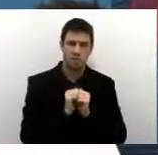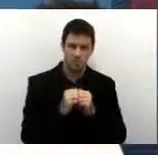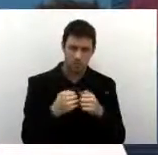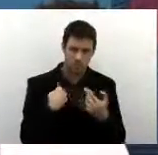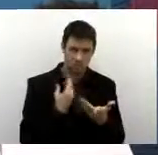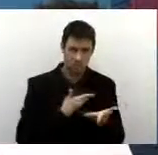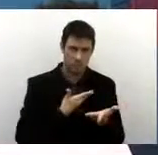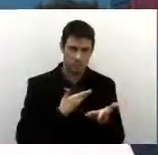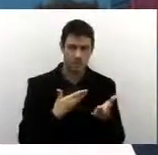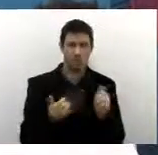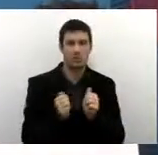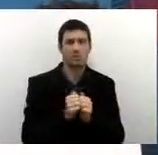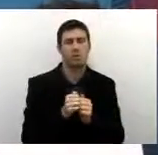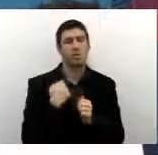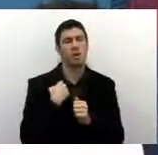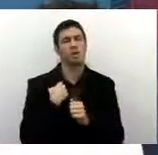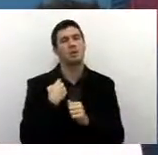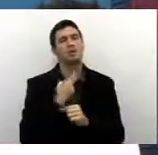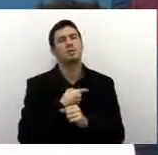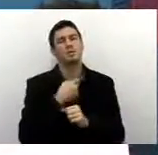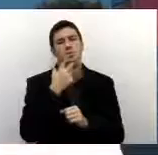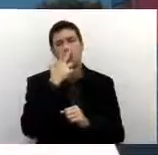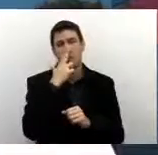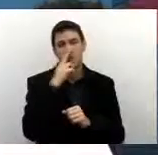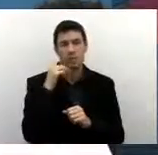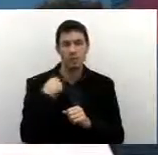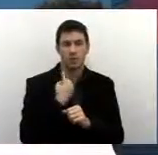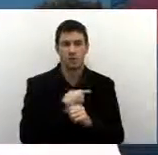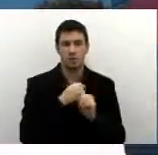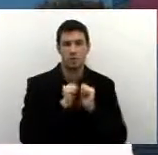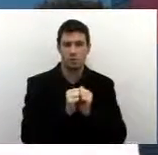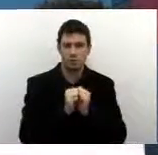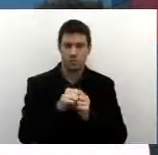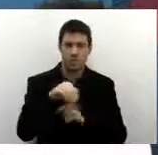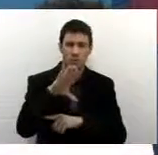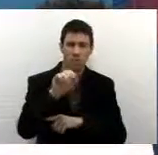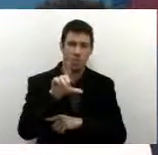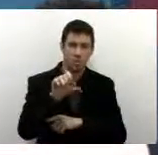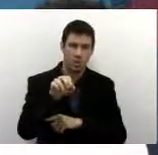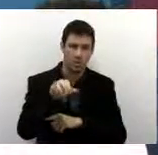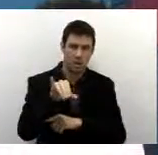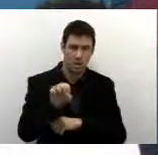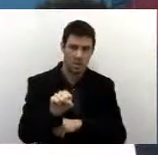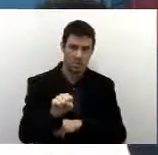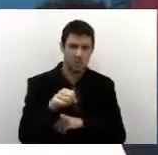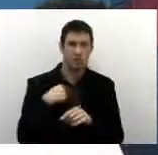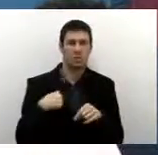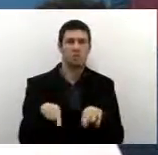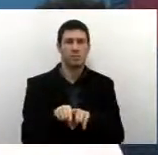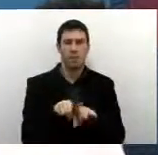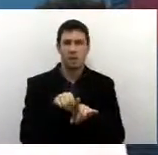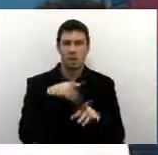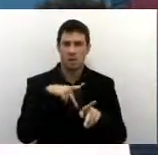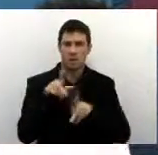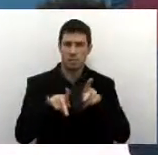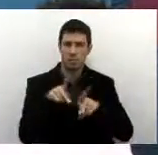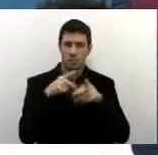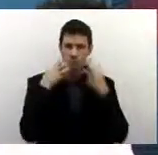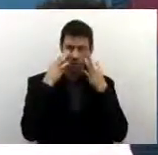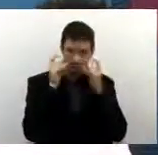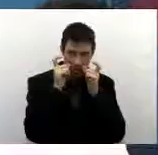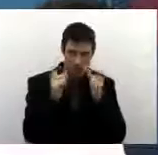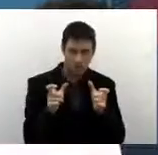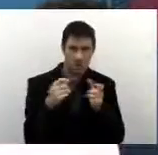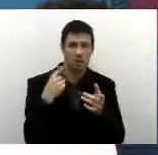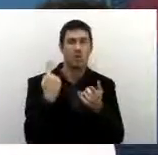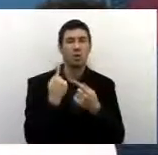nosso, colega sim, mas eu acho que antes de coleguismo estar à frente aqui os interesses da população, a gente vai fazer valer isso daí, principalmente